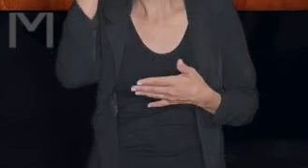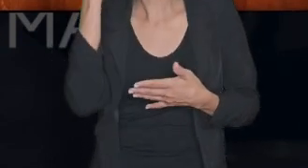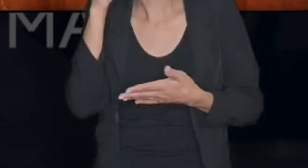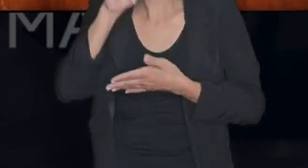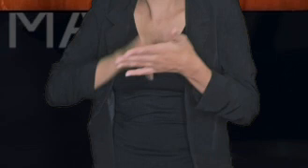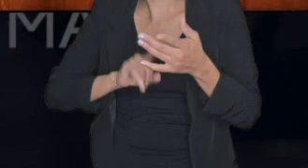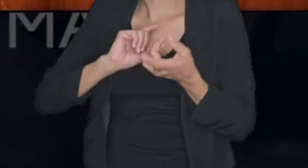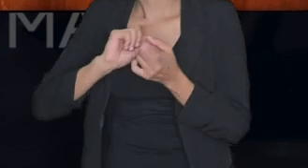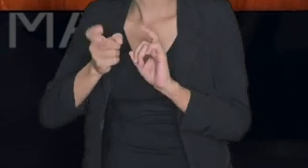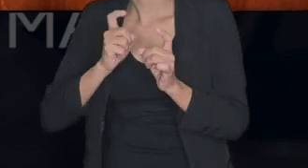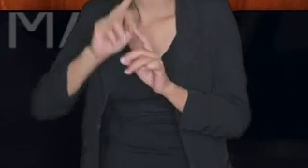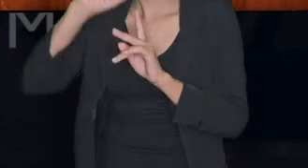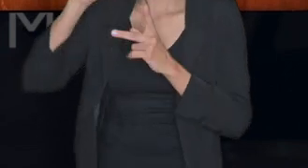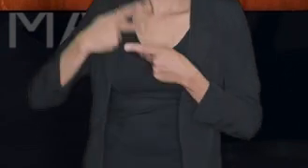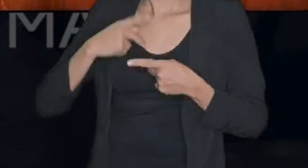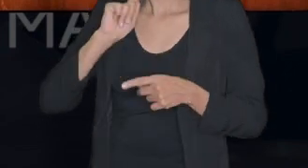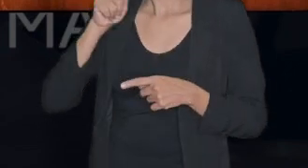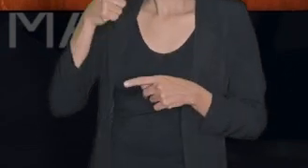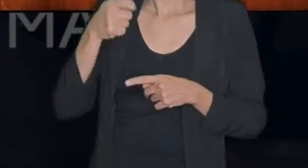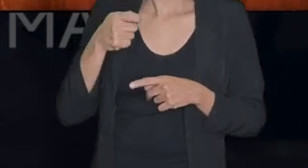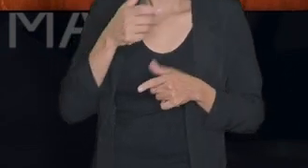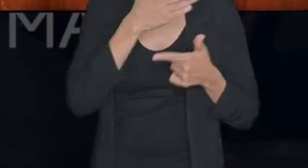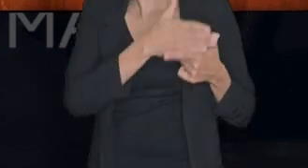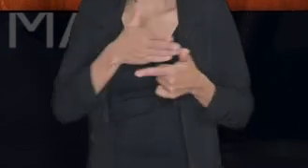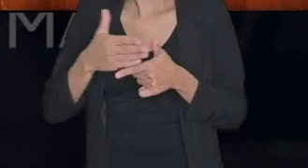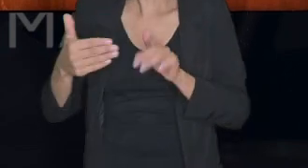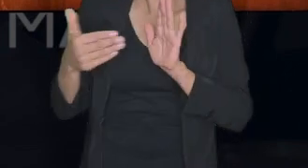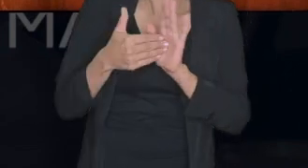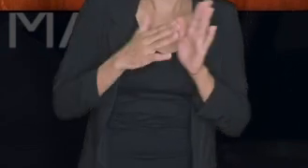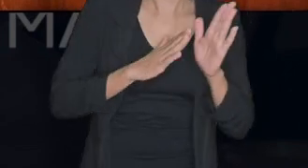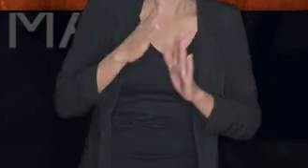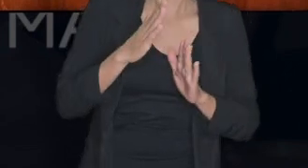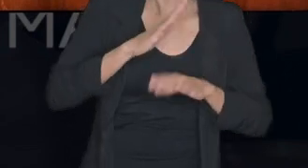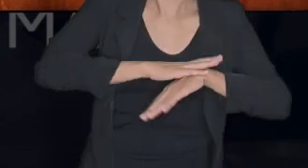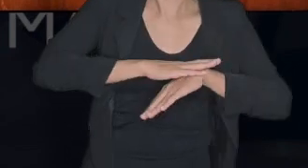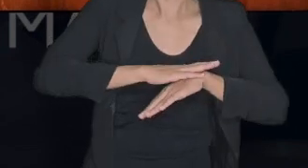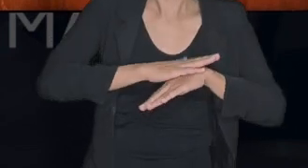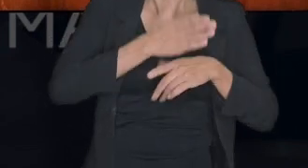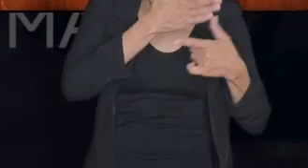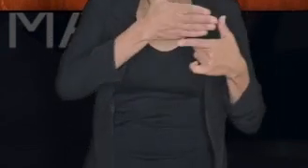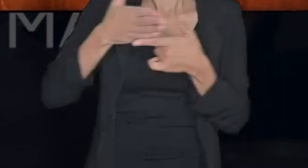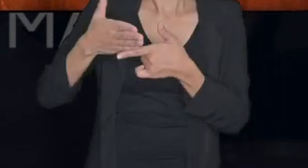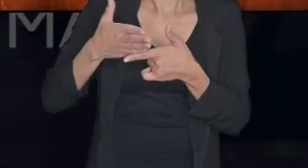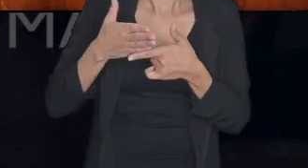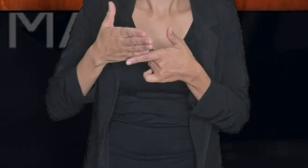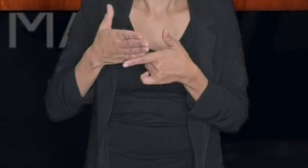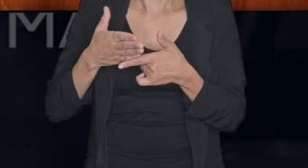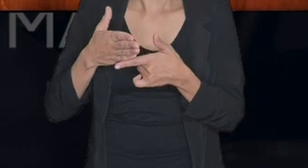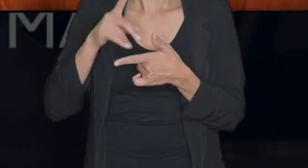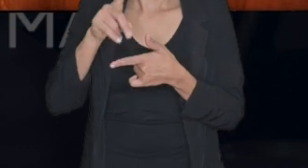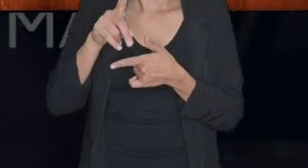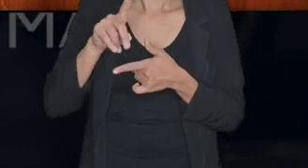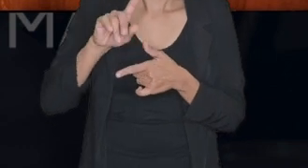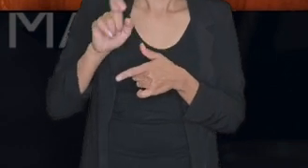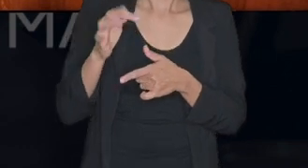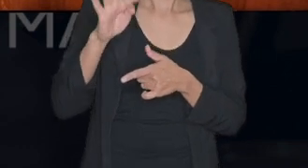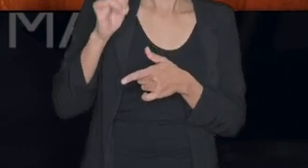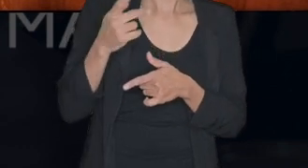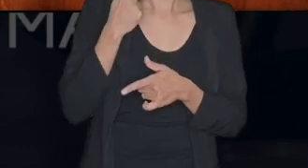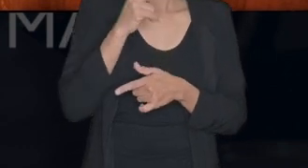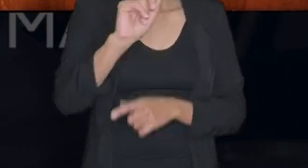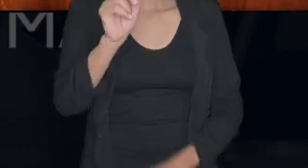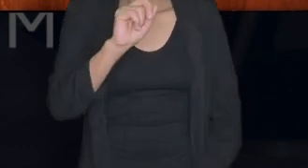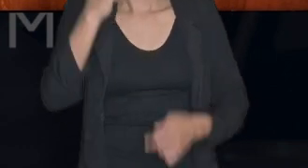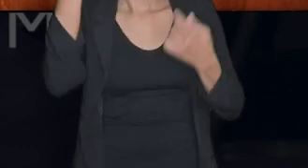a partilha, o inventário extrajudicial, por incrível que pareça, diz não, você não precisa respeitar hierarquia